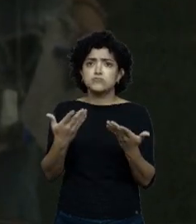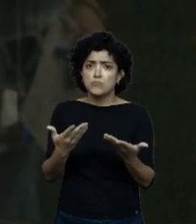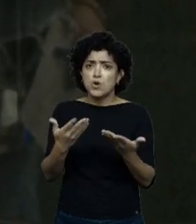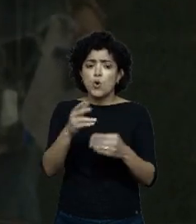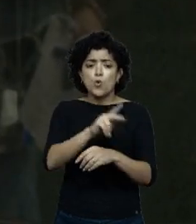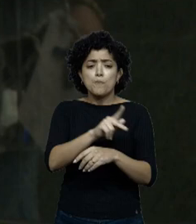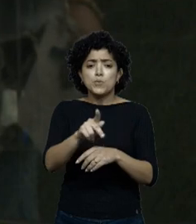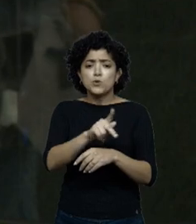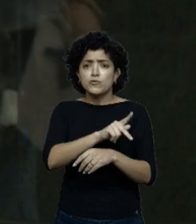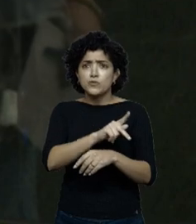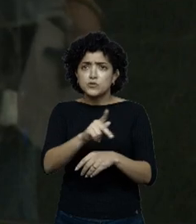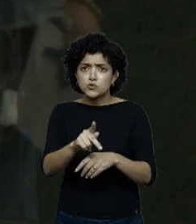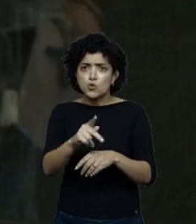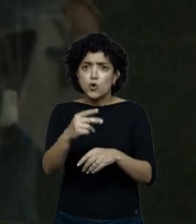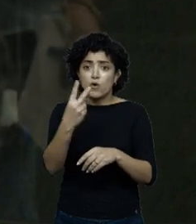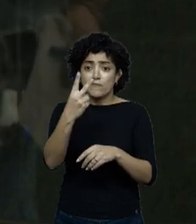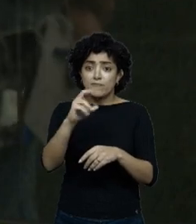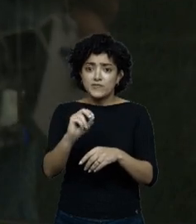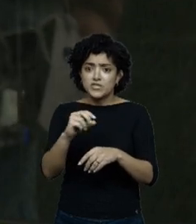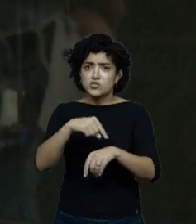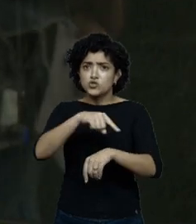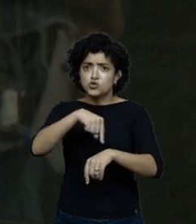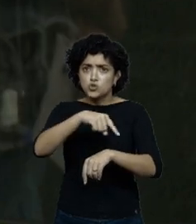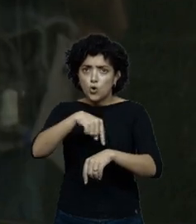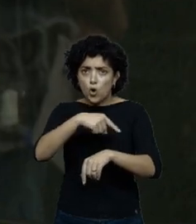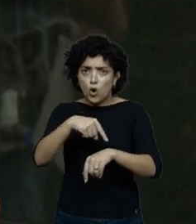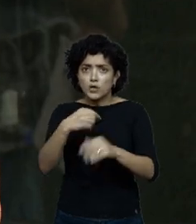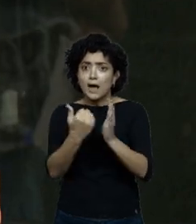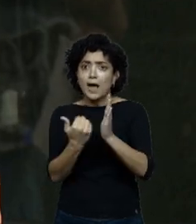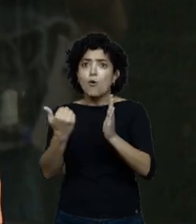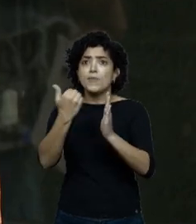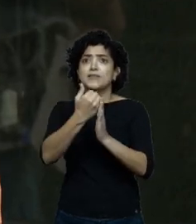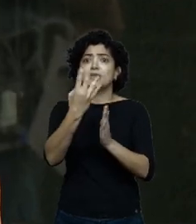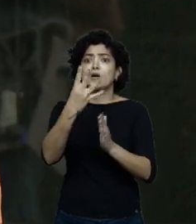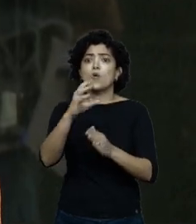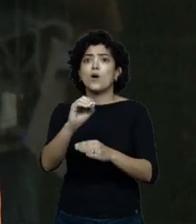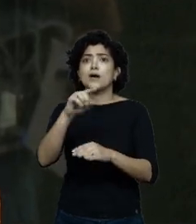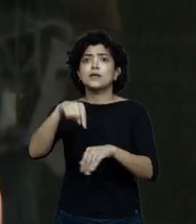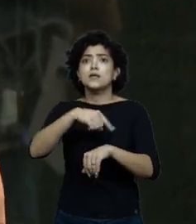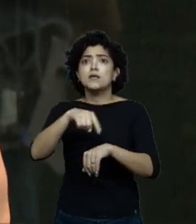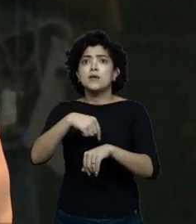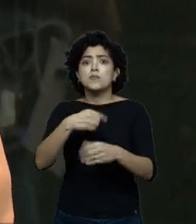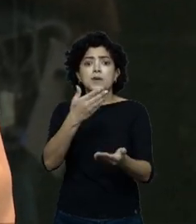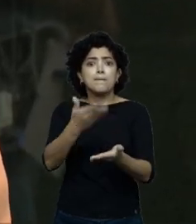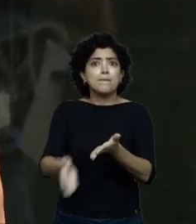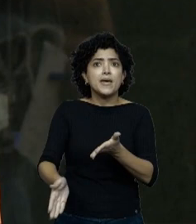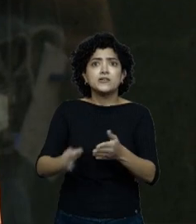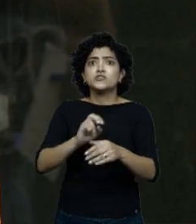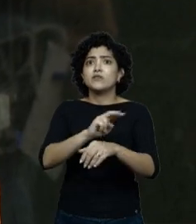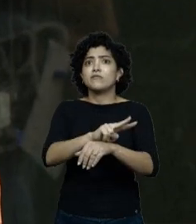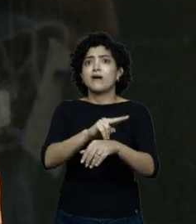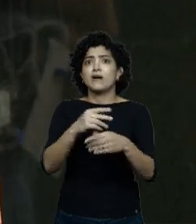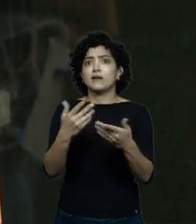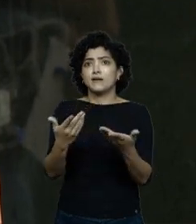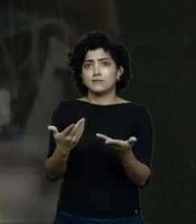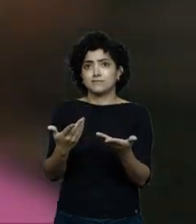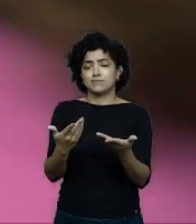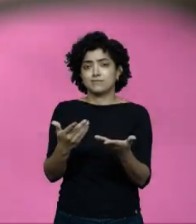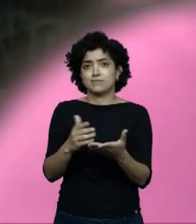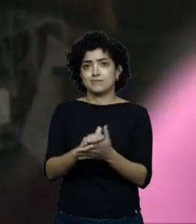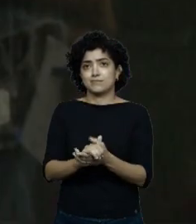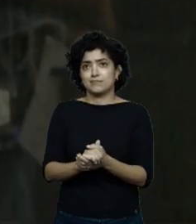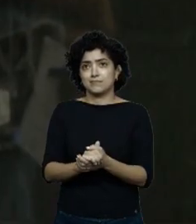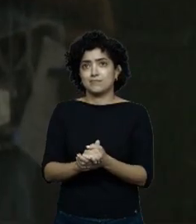o professor que tem 20 horas não podem ampliar por 40 porque ele perde a vaga para alguém que pegou na chamada pública